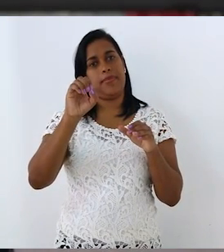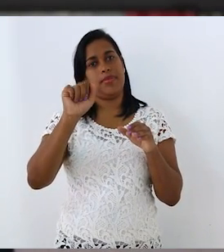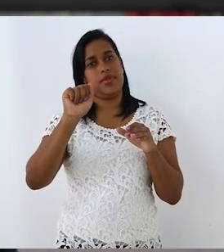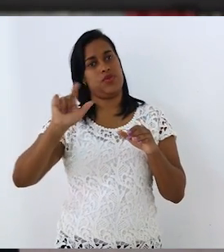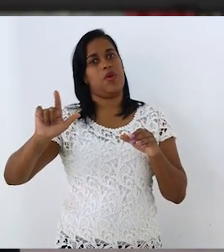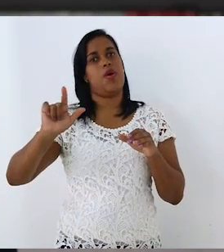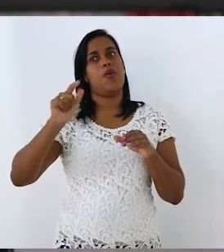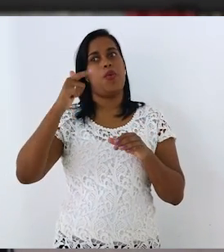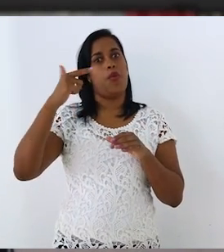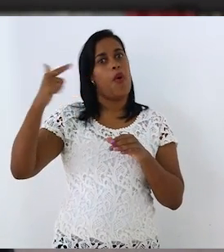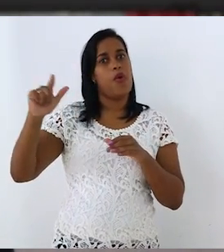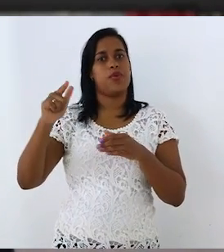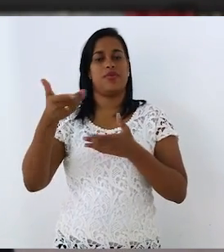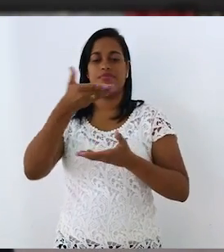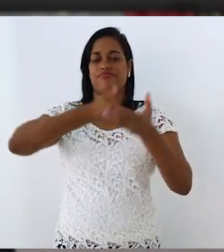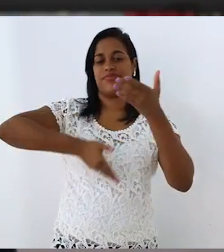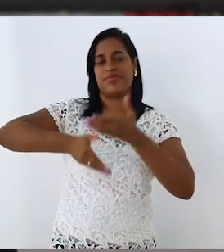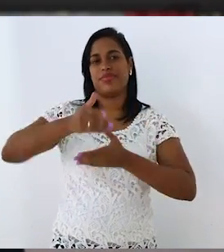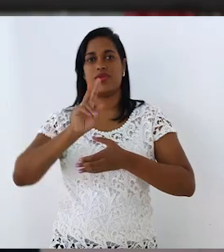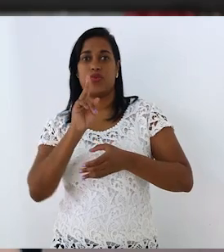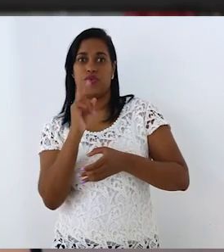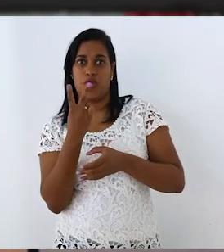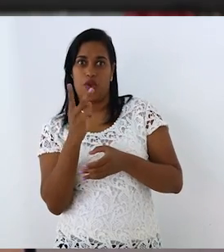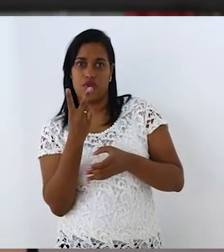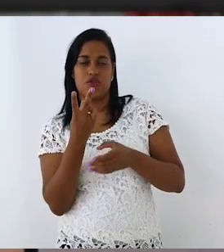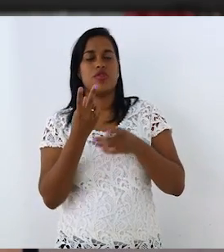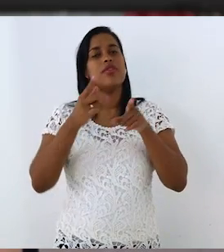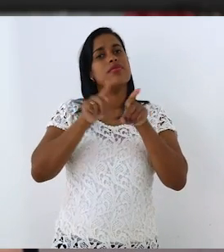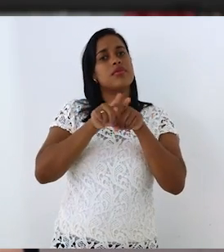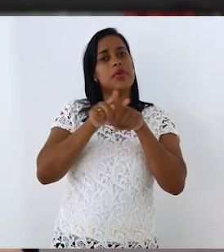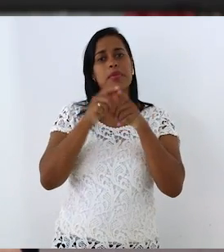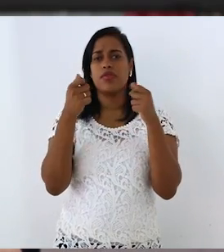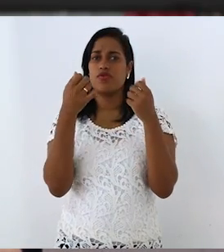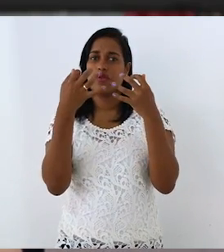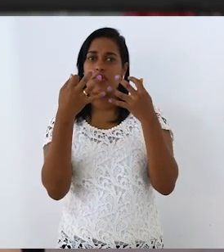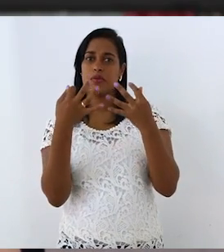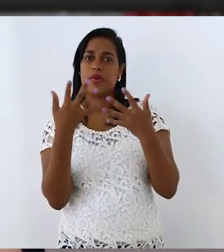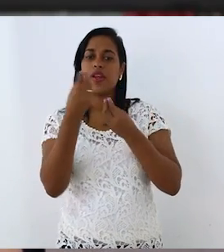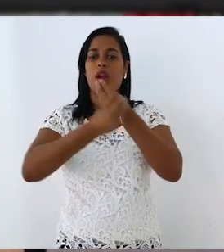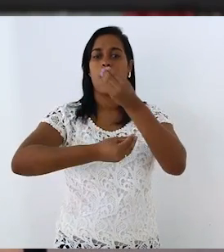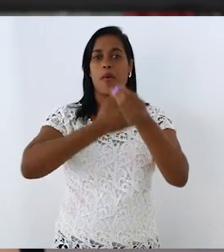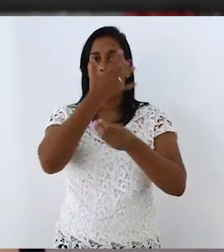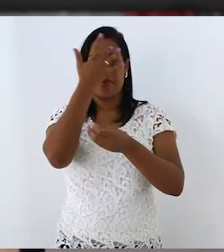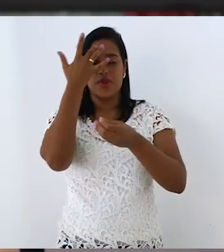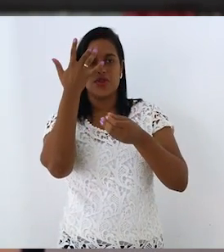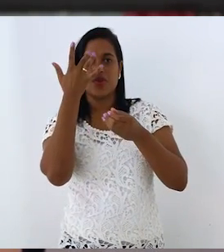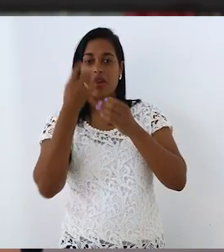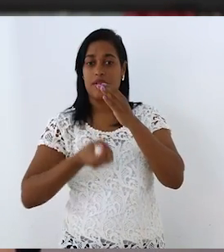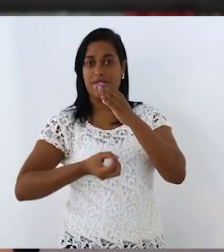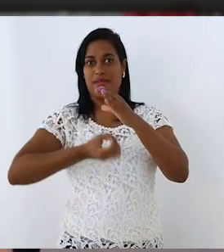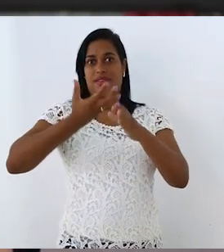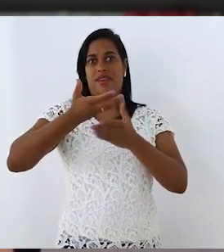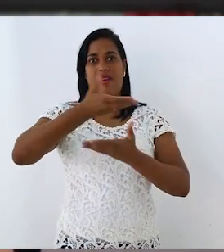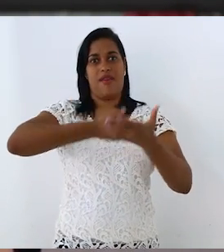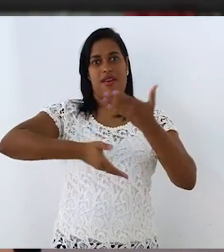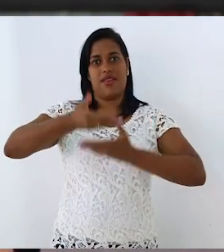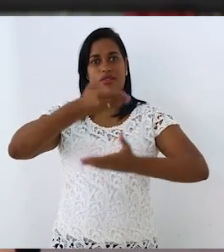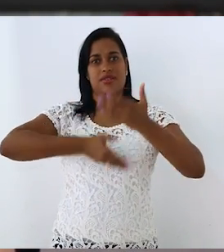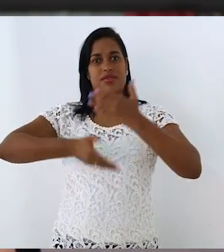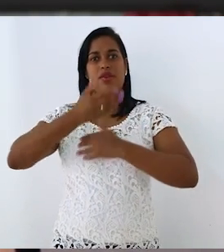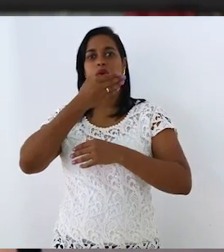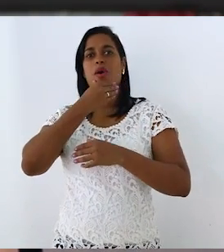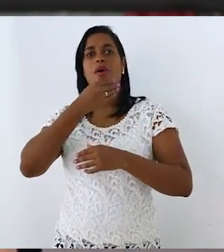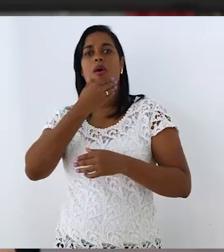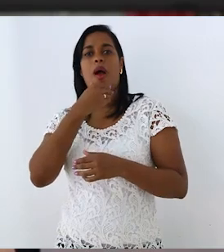vice-versa. Isso seria falarmos de um momento em que alguém constrói uma relação com o outro. O personagem do ator